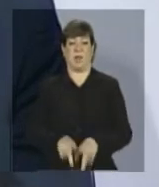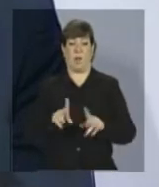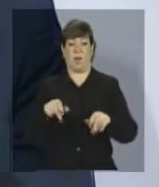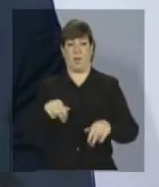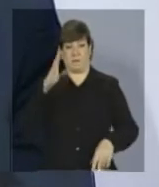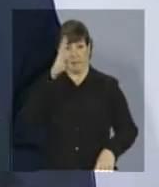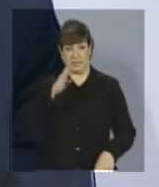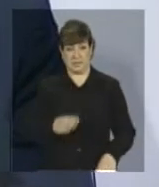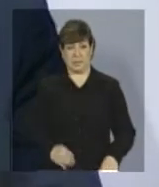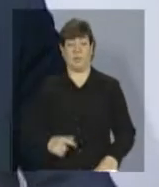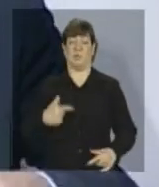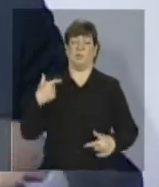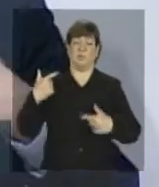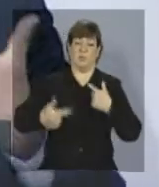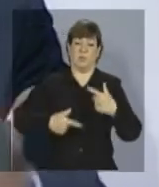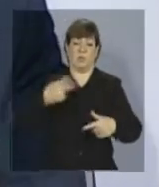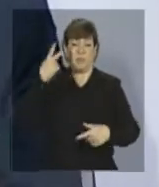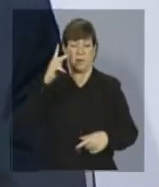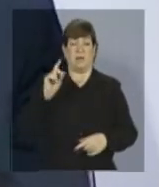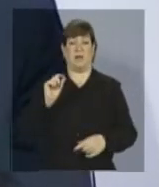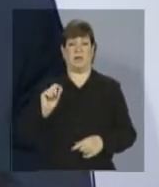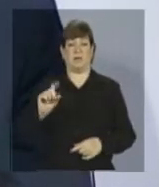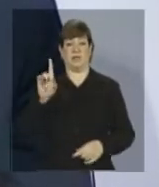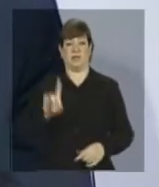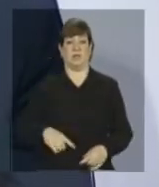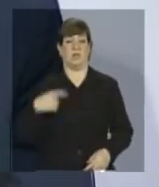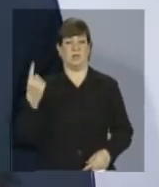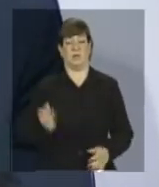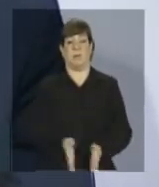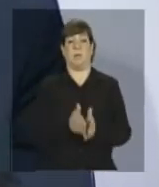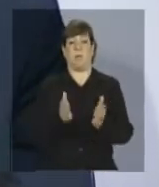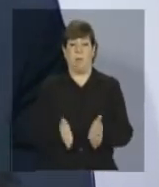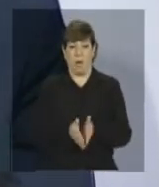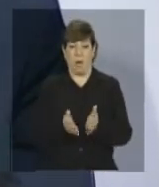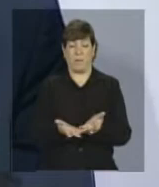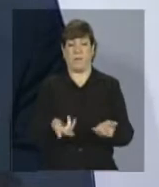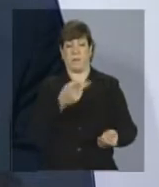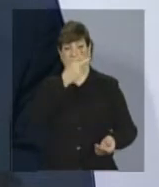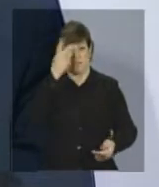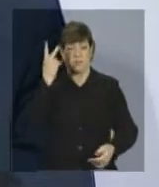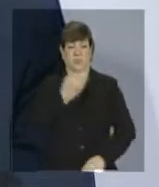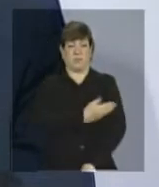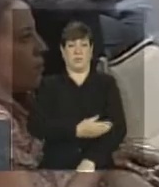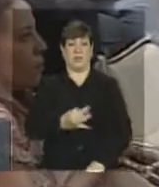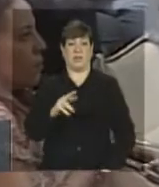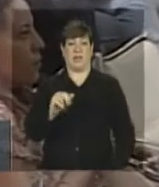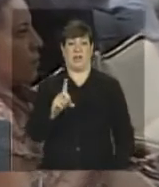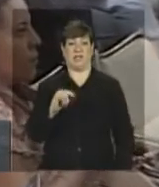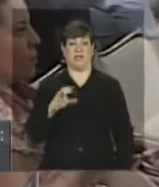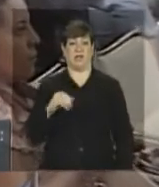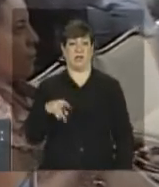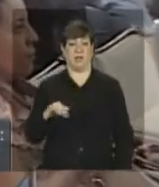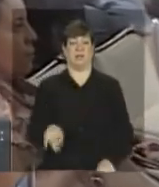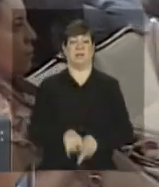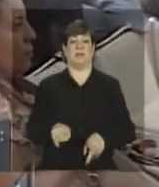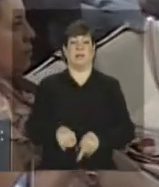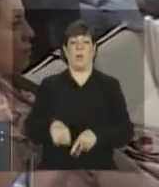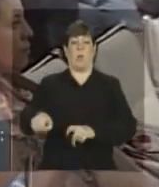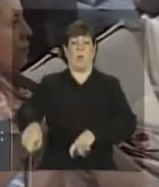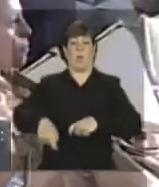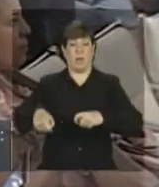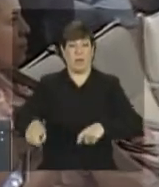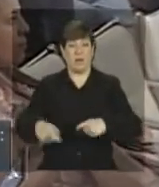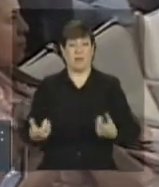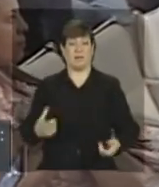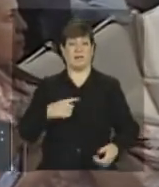do Brasil, lutam pelos direitos dos povos, das populações tradicionais, das populações rurais, assentados e